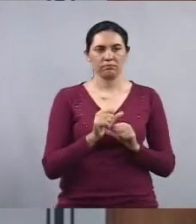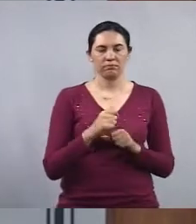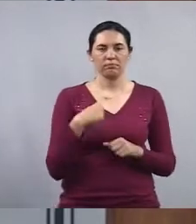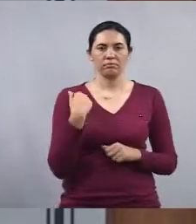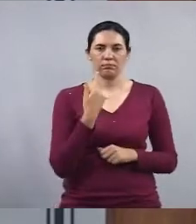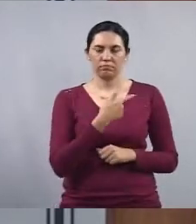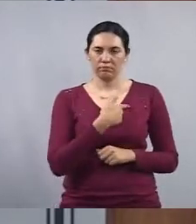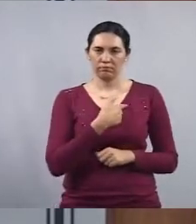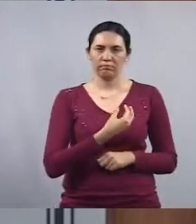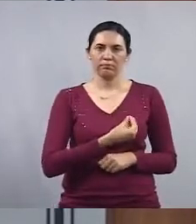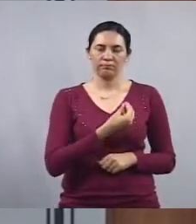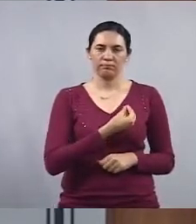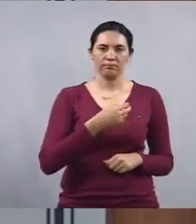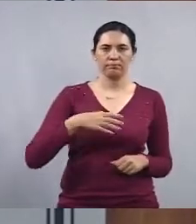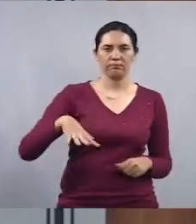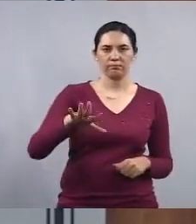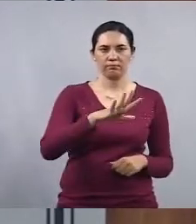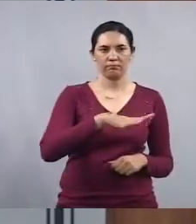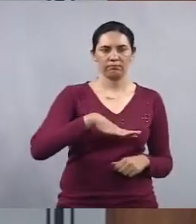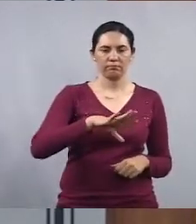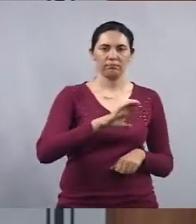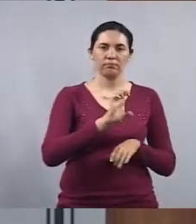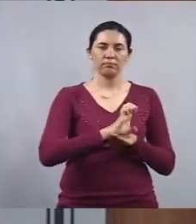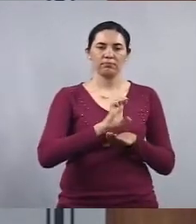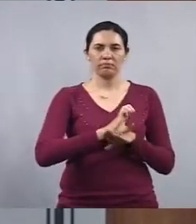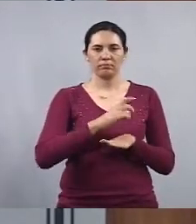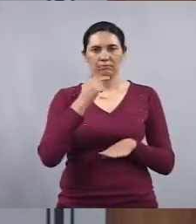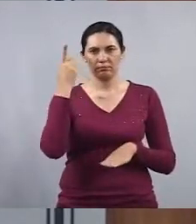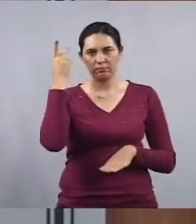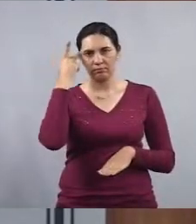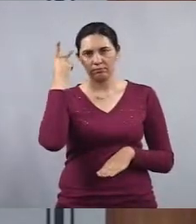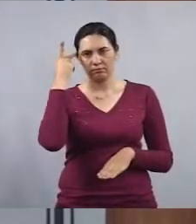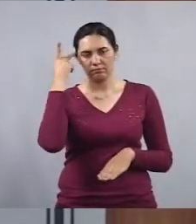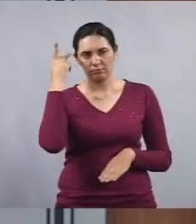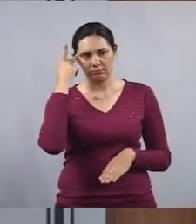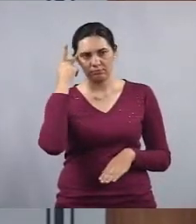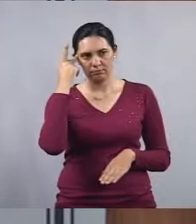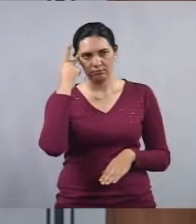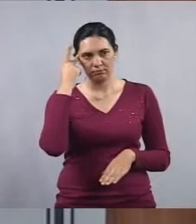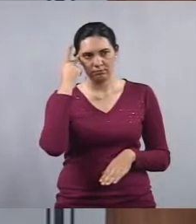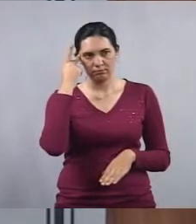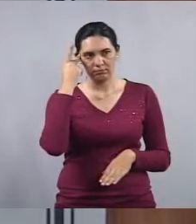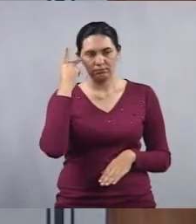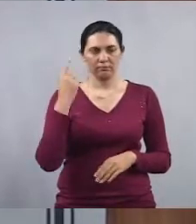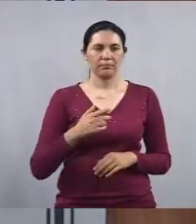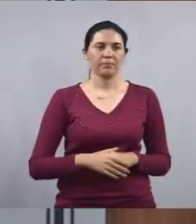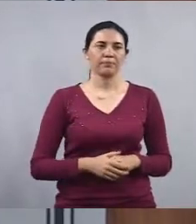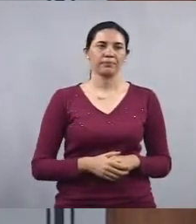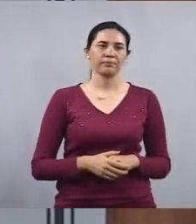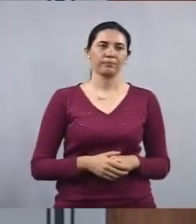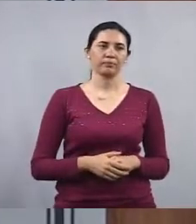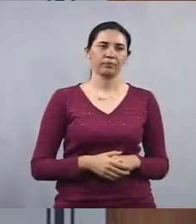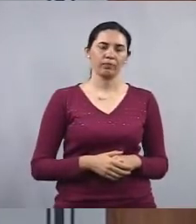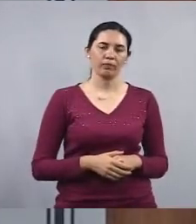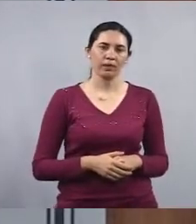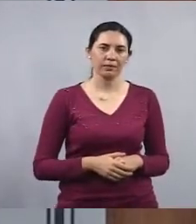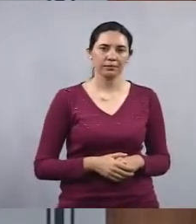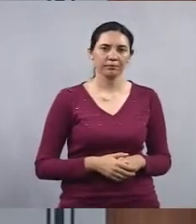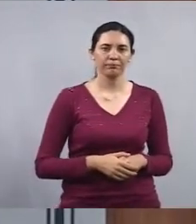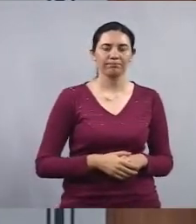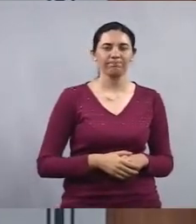Paulo na alta Paulista nesse Corredor da fome aqui que triplicou o número de